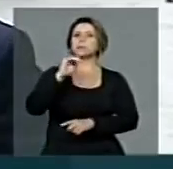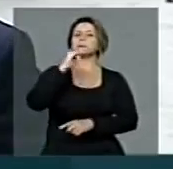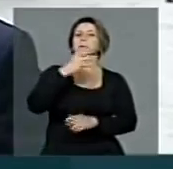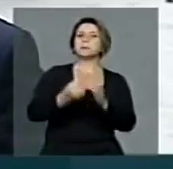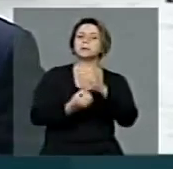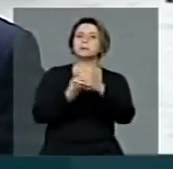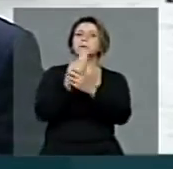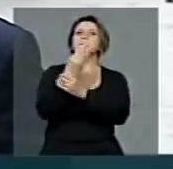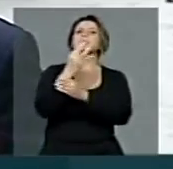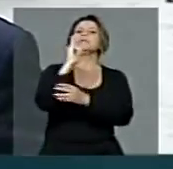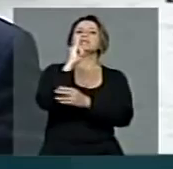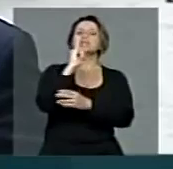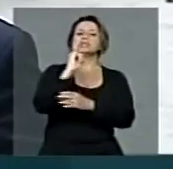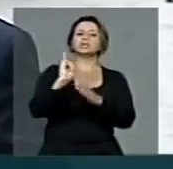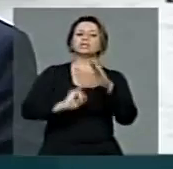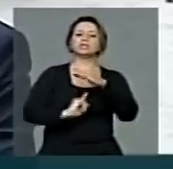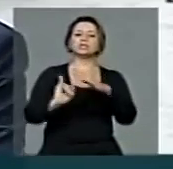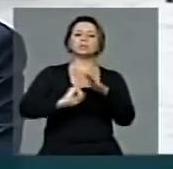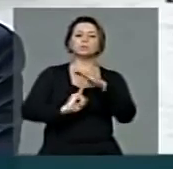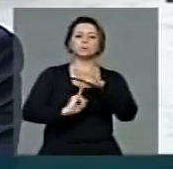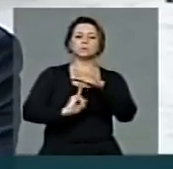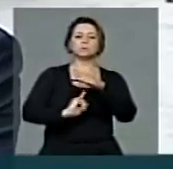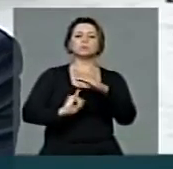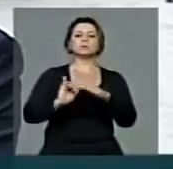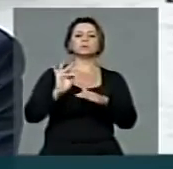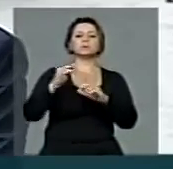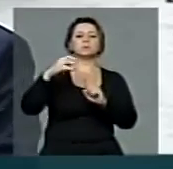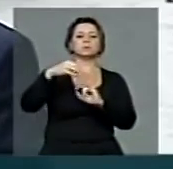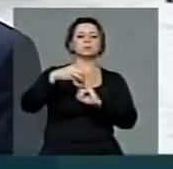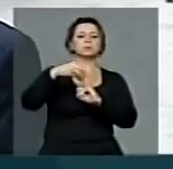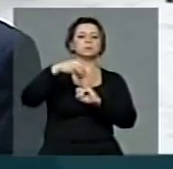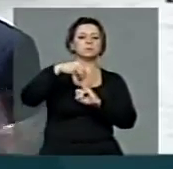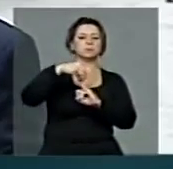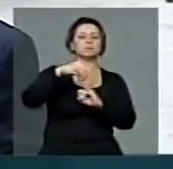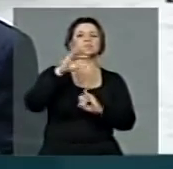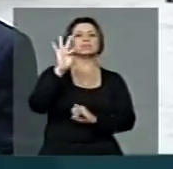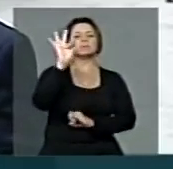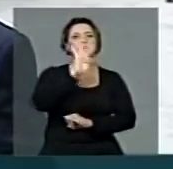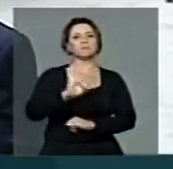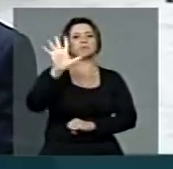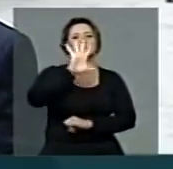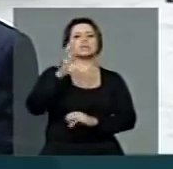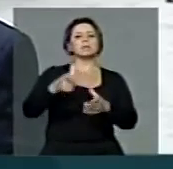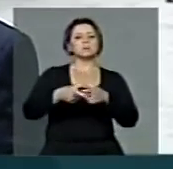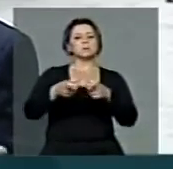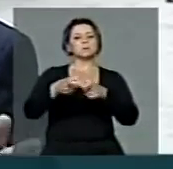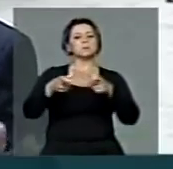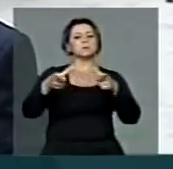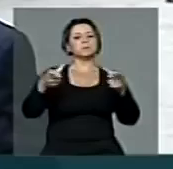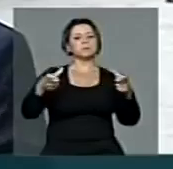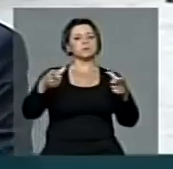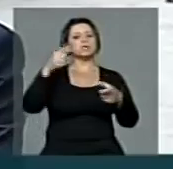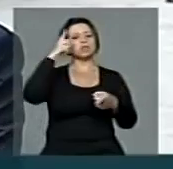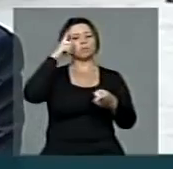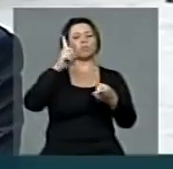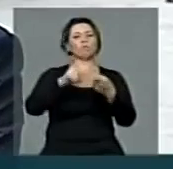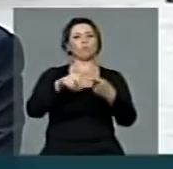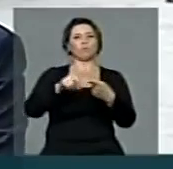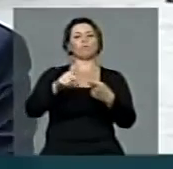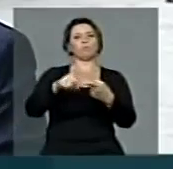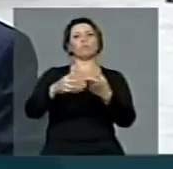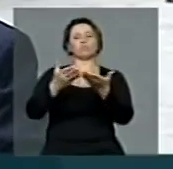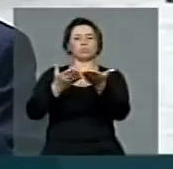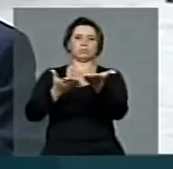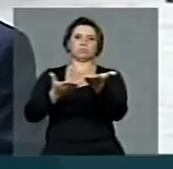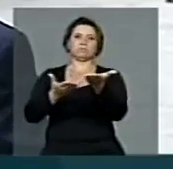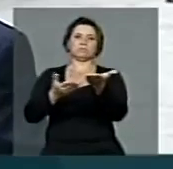mesmo reconhecendo que nós estamos investindo na expansão do ensino federal, eu concordo plenamente, senhor,